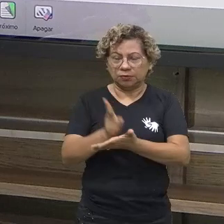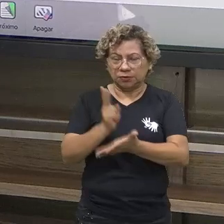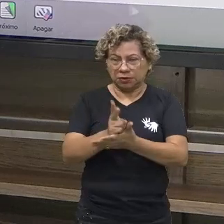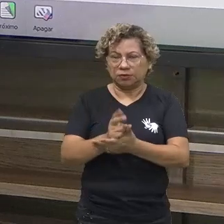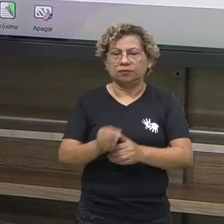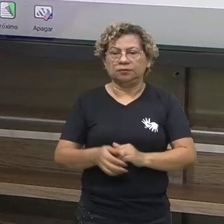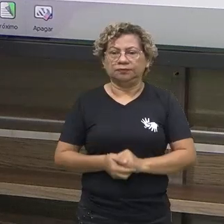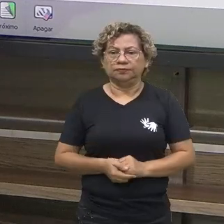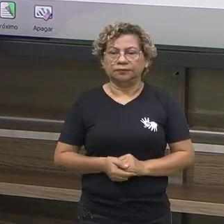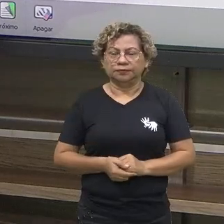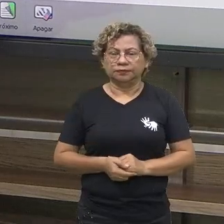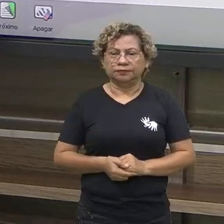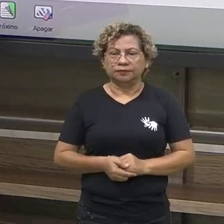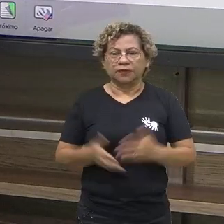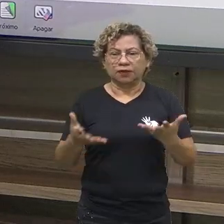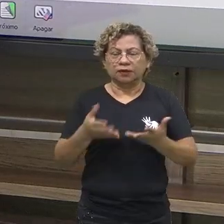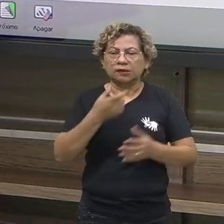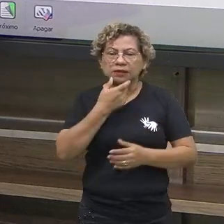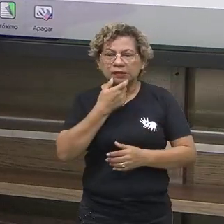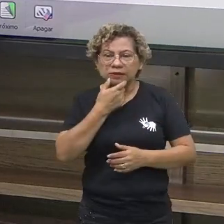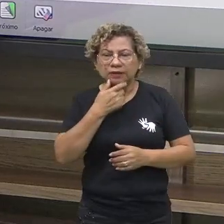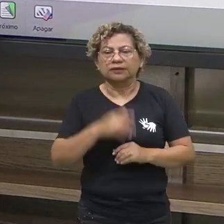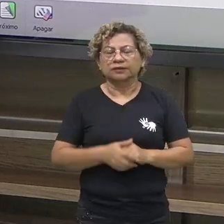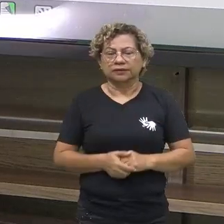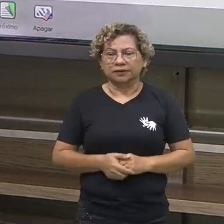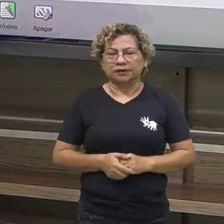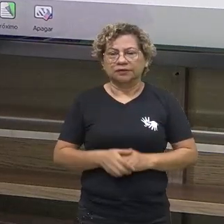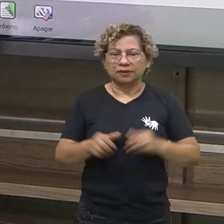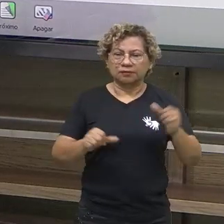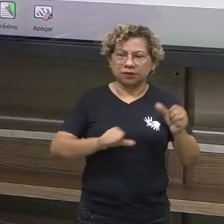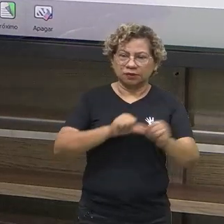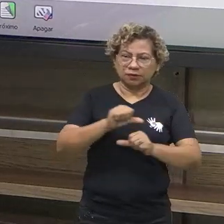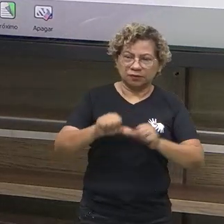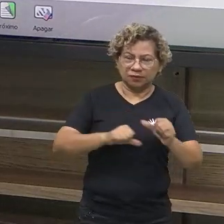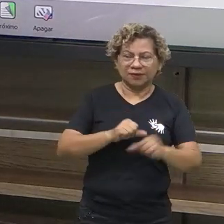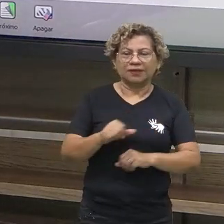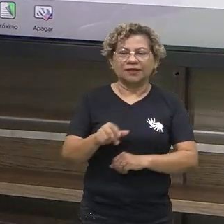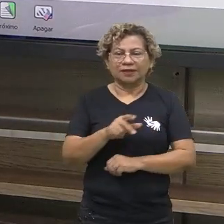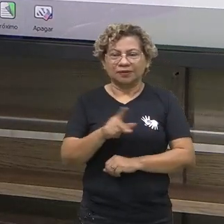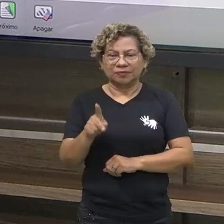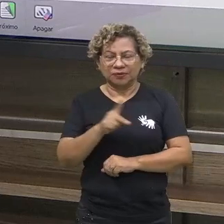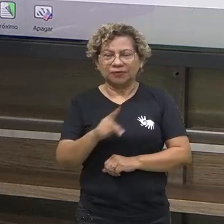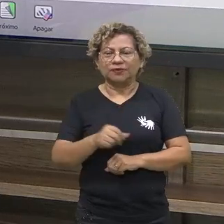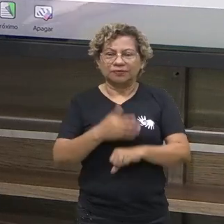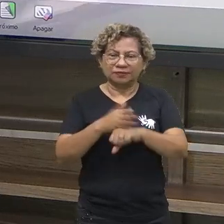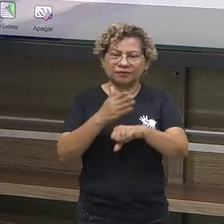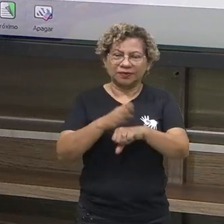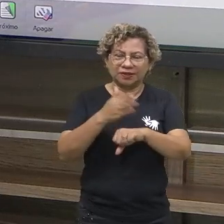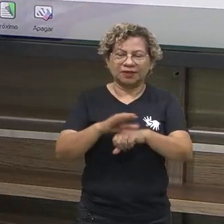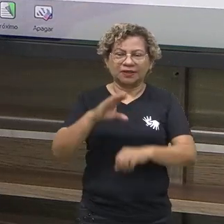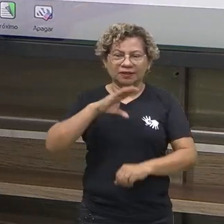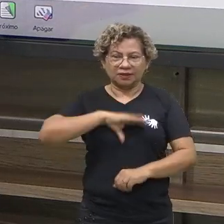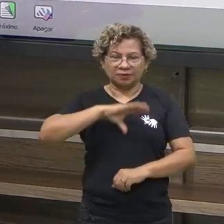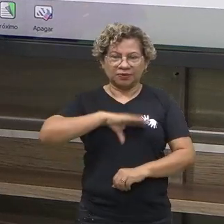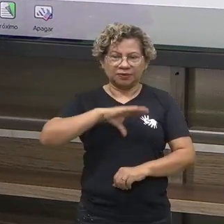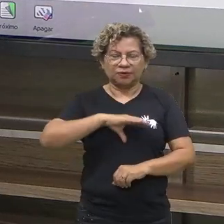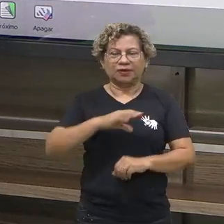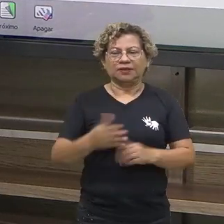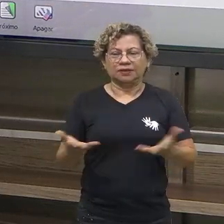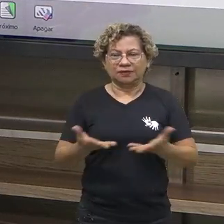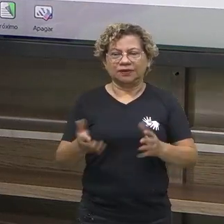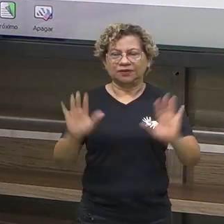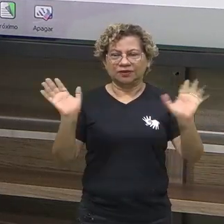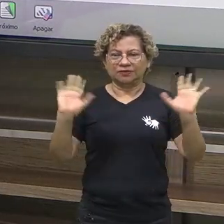certo, gente? Então de língua inglesa era isso e agora vamos ficar aí com a correção, né, do exercitando de língua portuguesa. E a gente se vê por